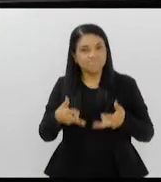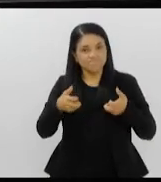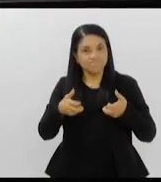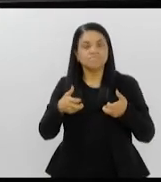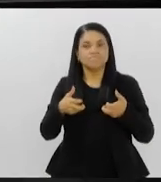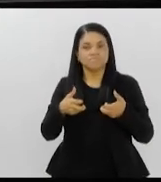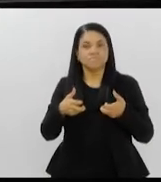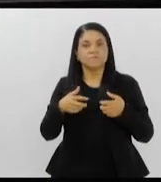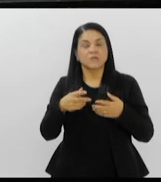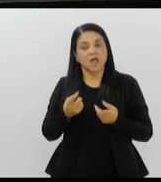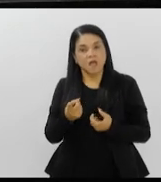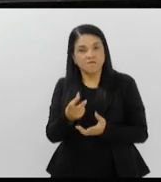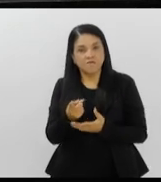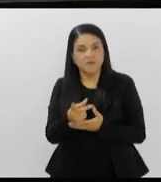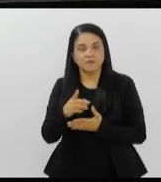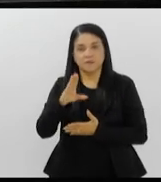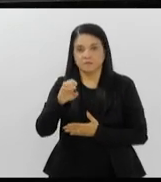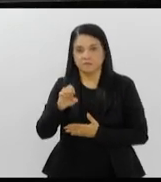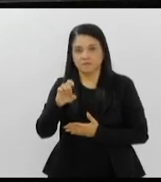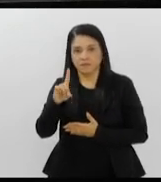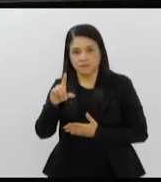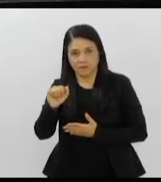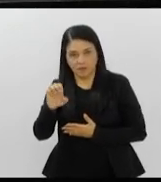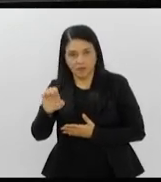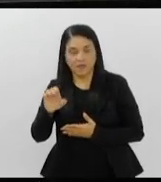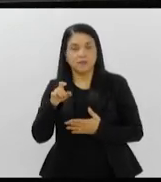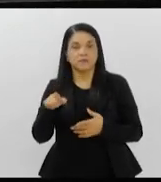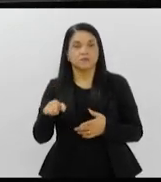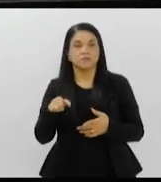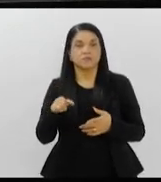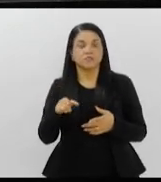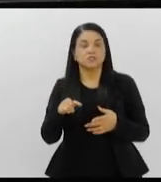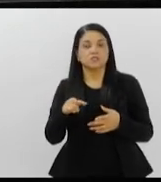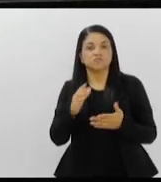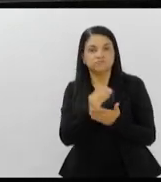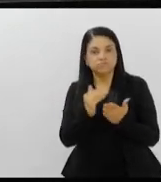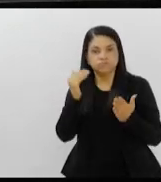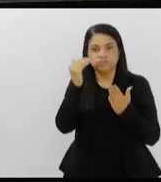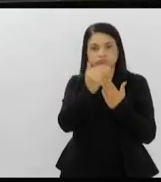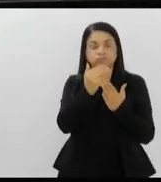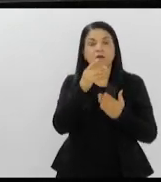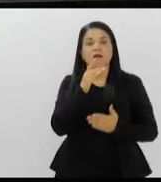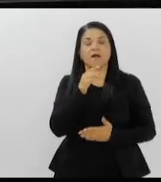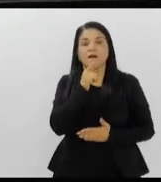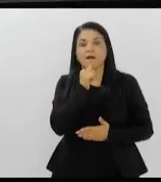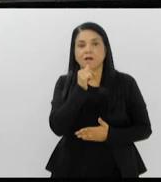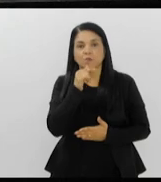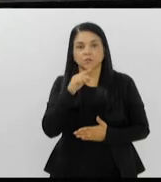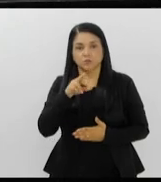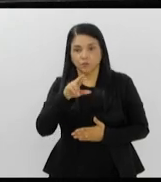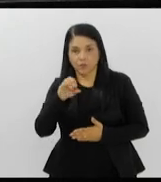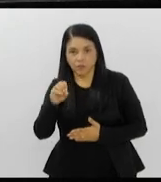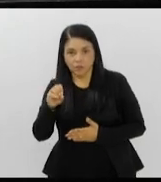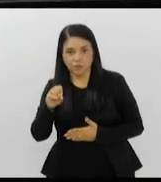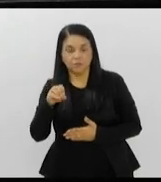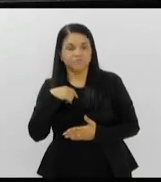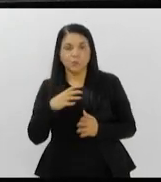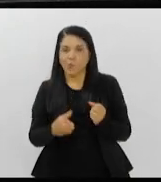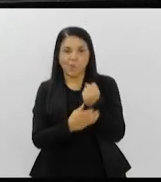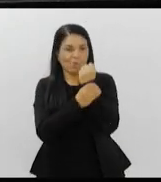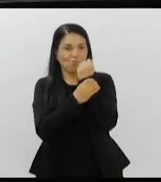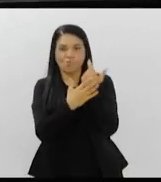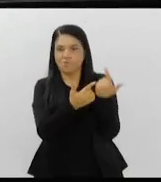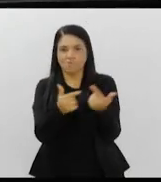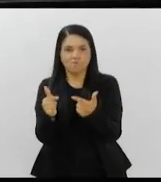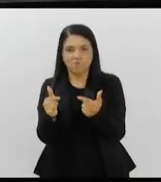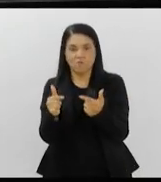Afinal, a privatização da SEDAE, essencialmente nos seus lotes majoritários da Águas do Rio, não vem garantindo o que